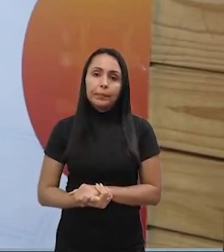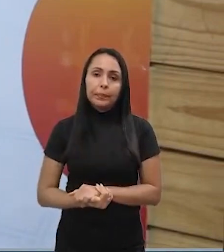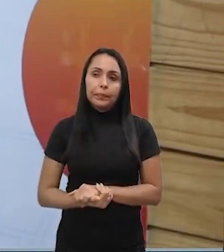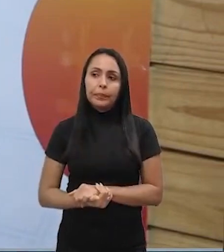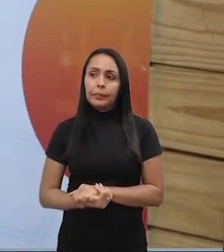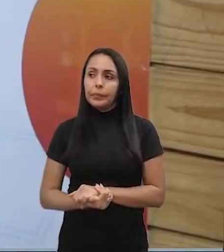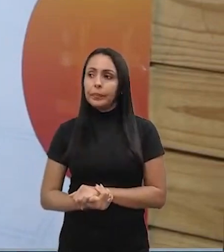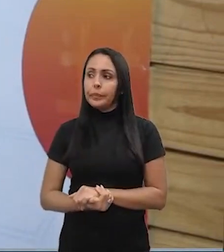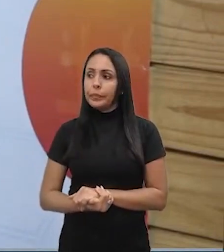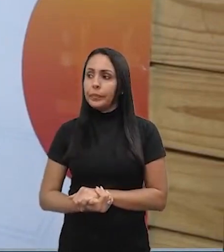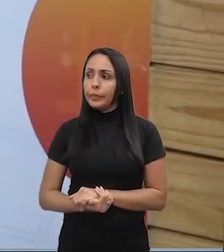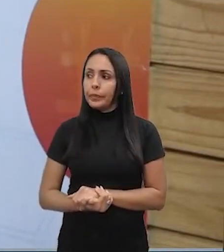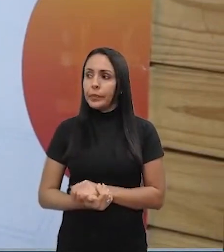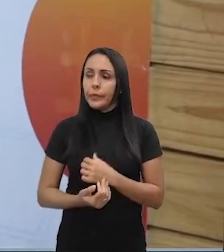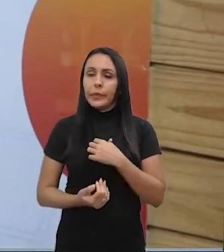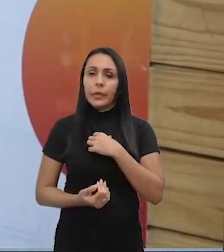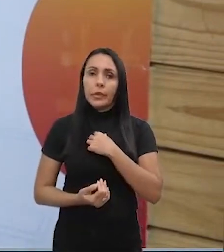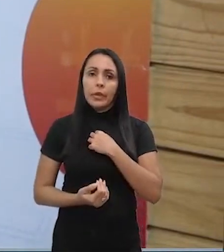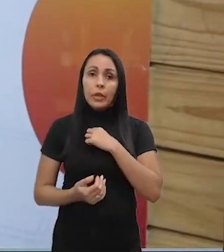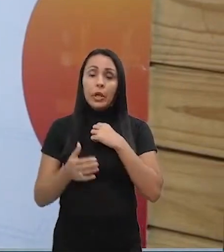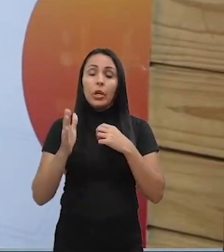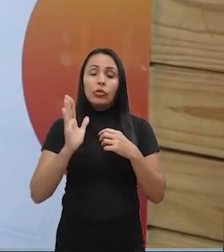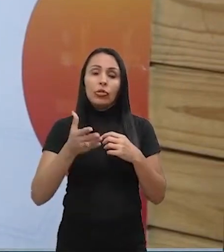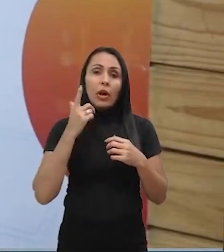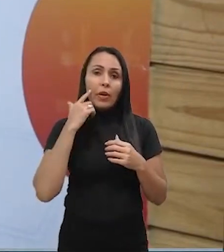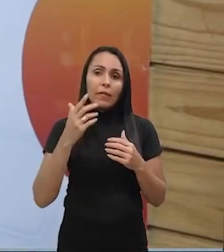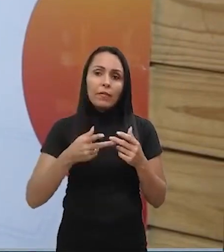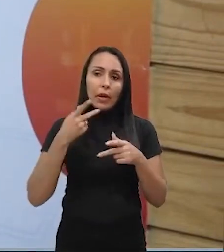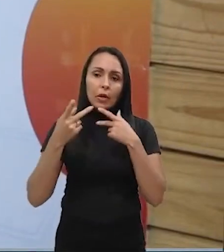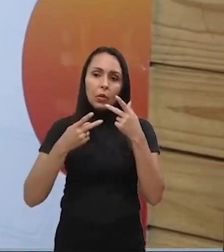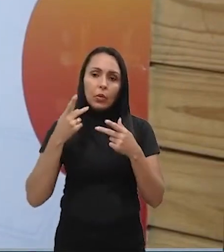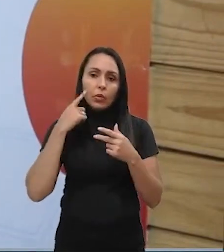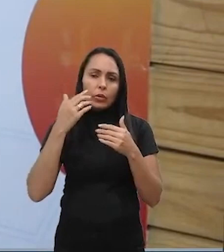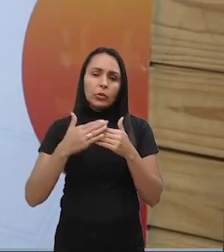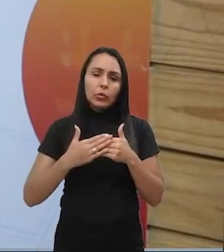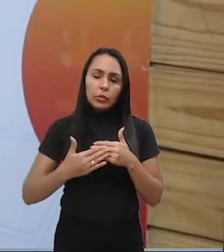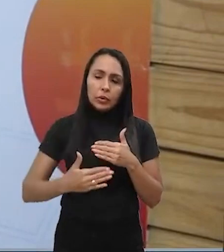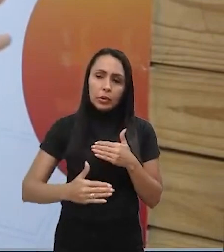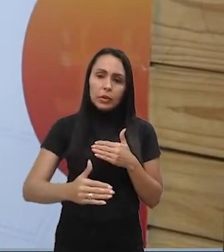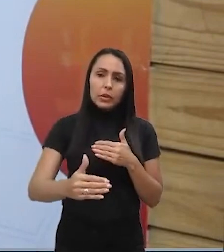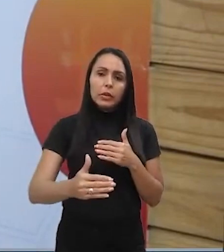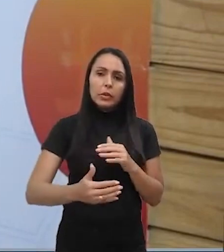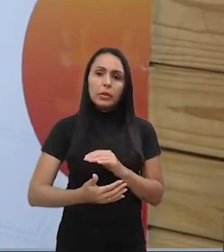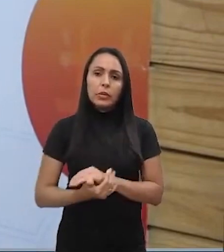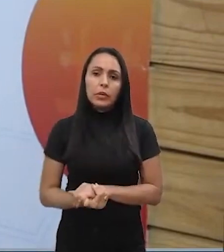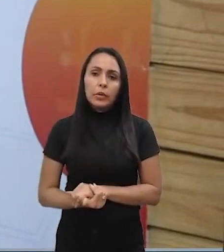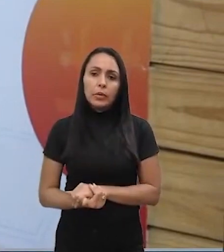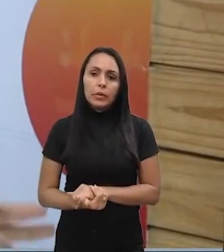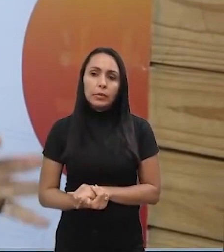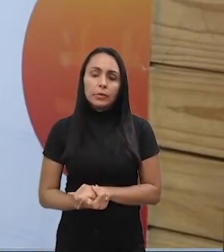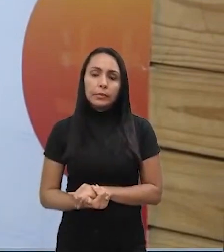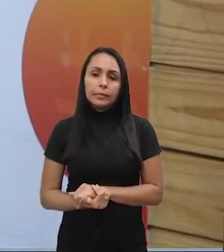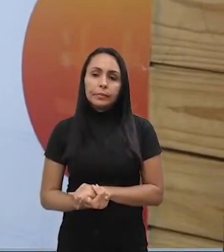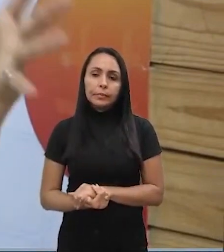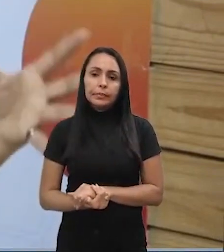Daniel. Como a gente já falou desde o início, o professor já falou de forma